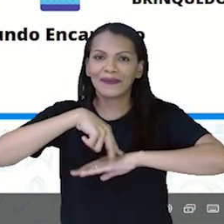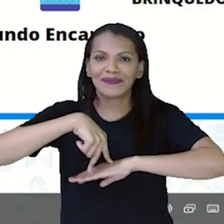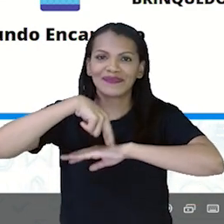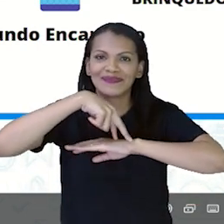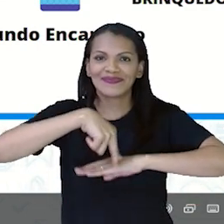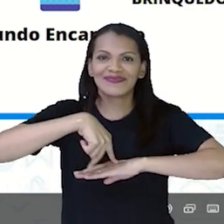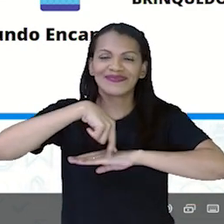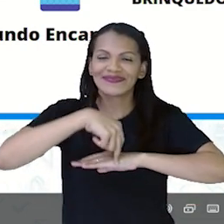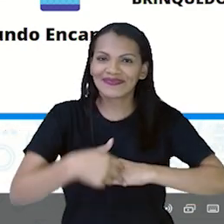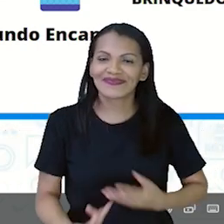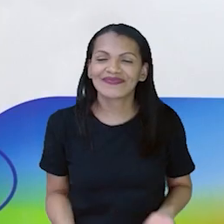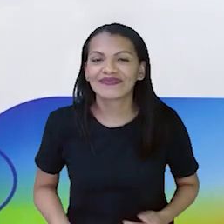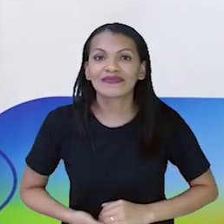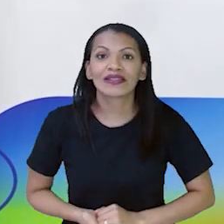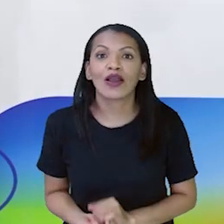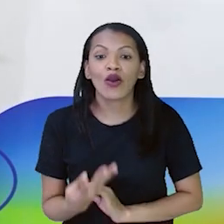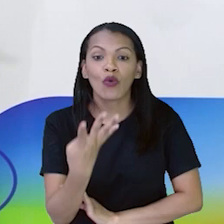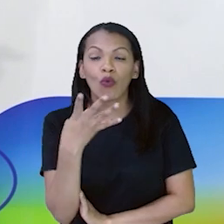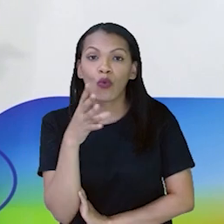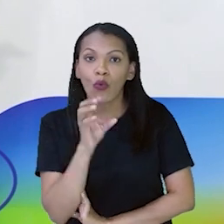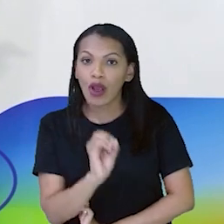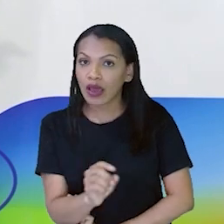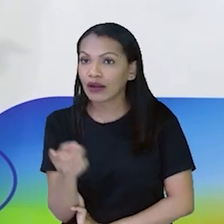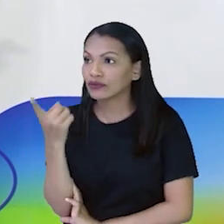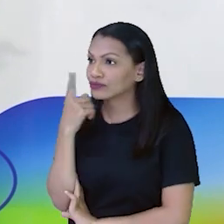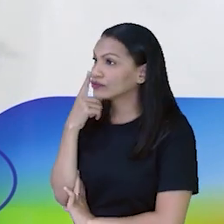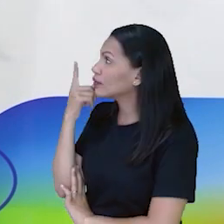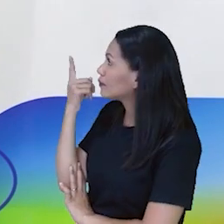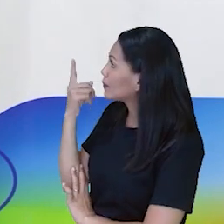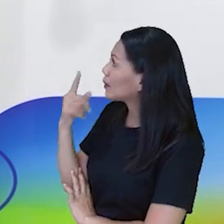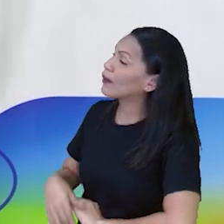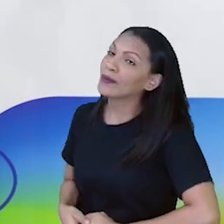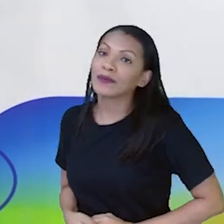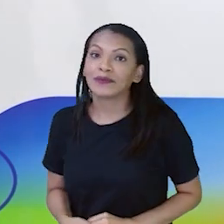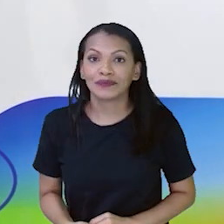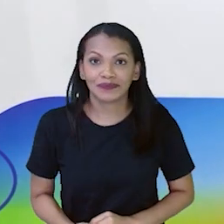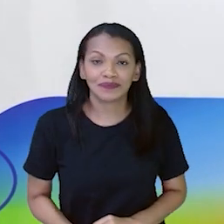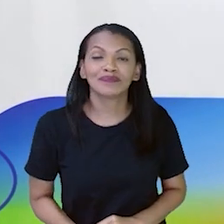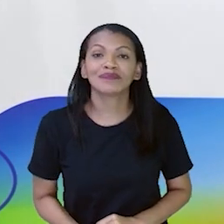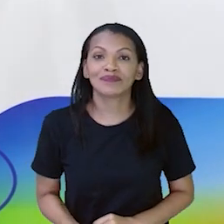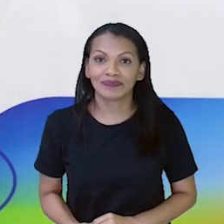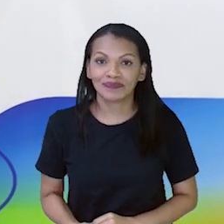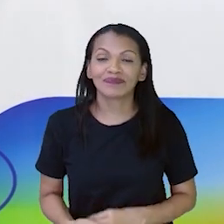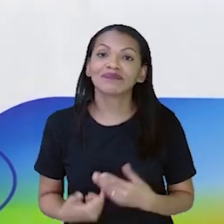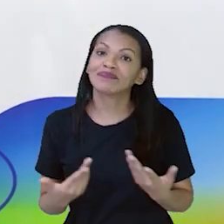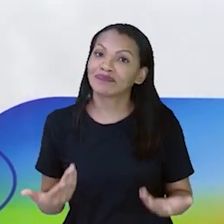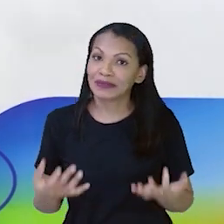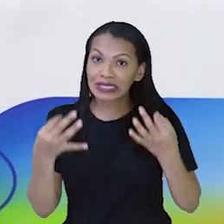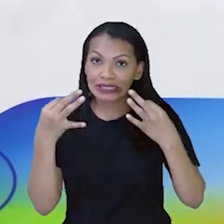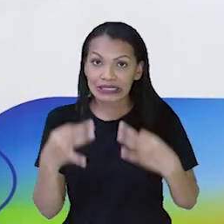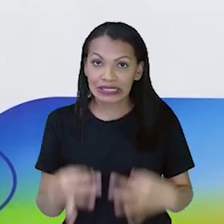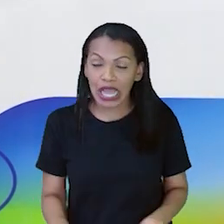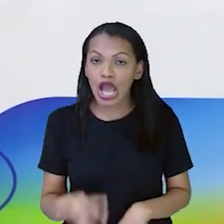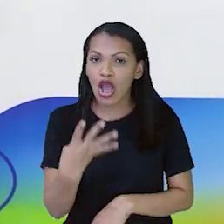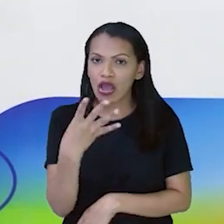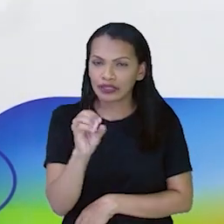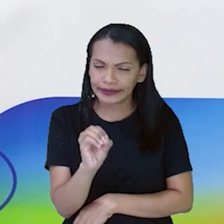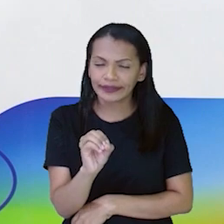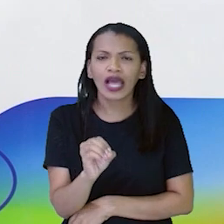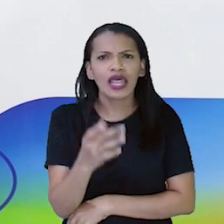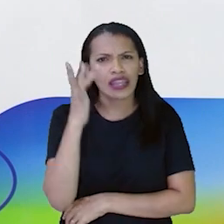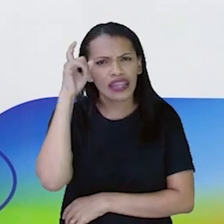errado, mas tudo bem. 40, olha, aqui, ó, até aqui. 40, tá certo?